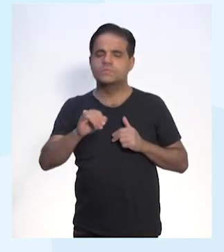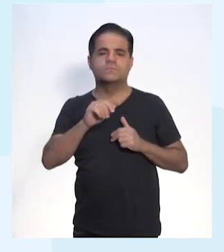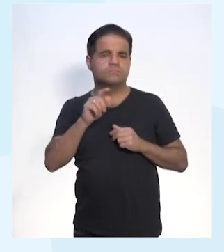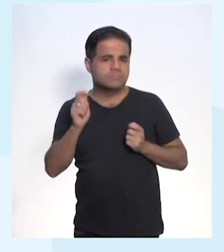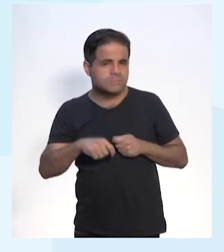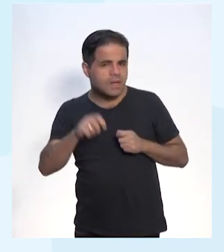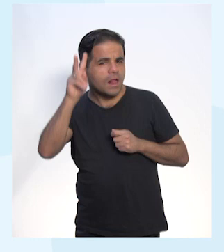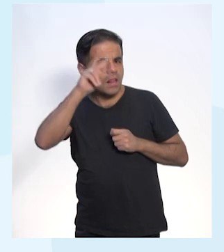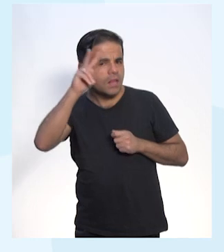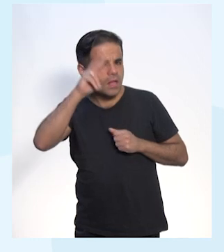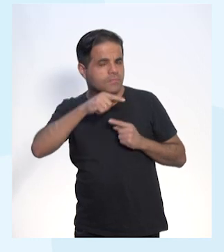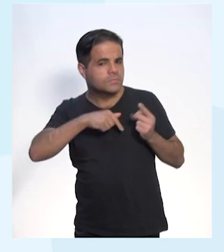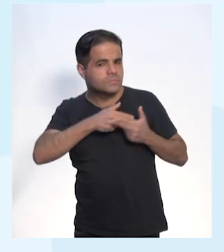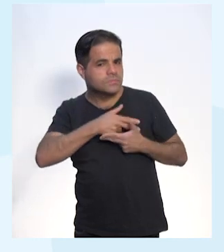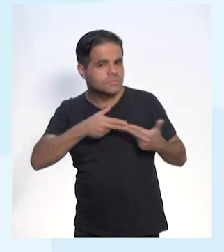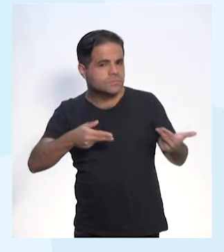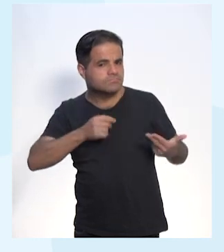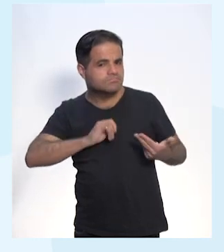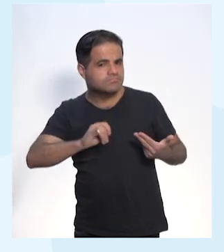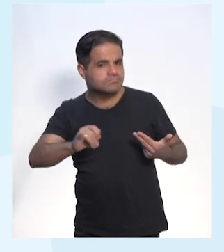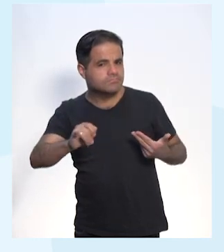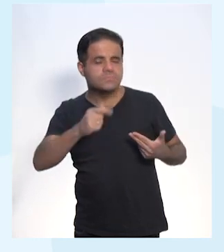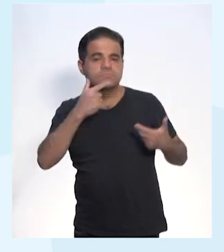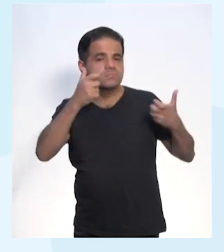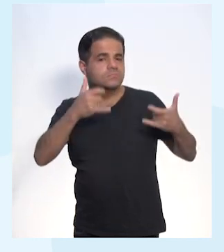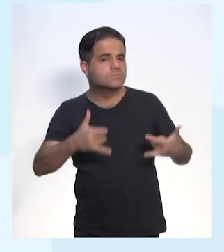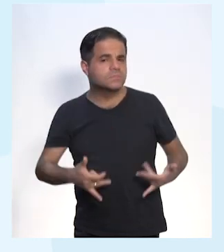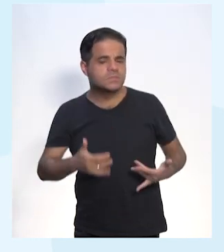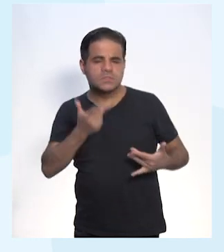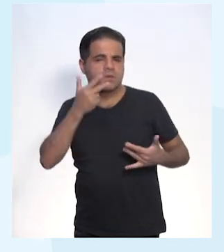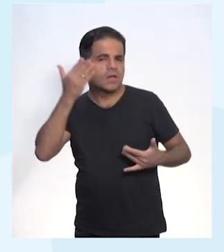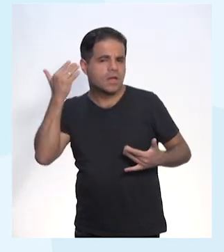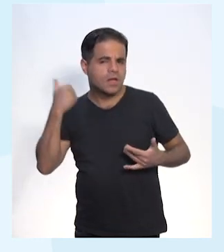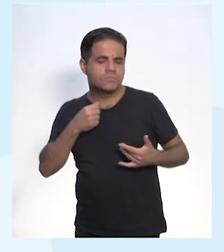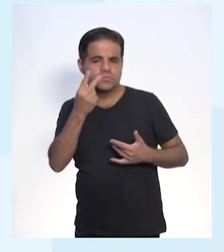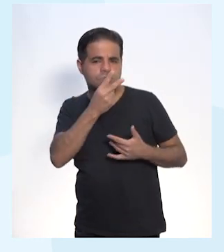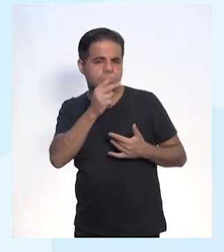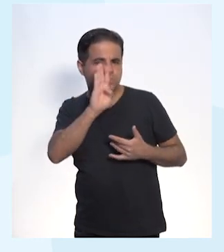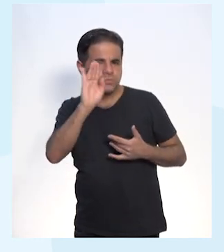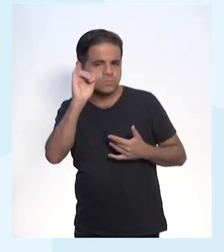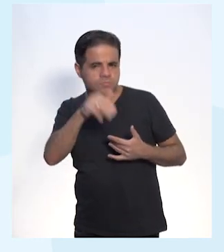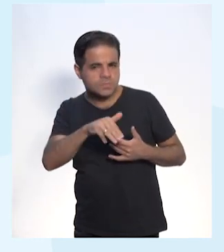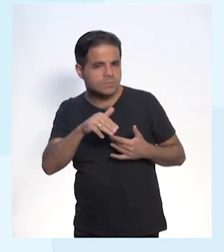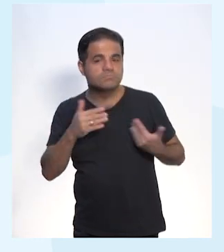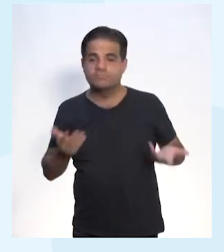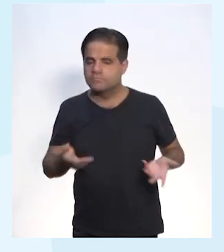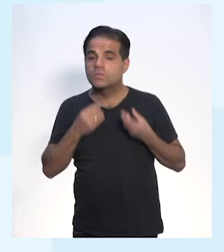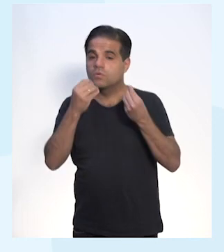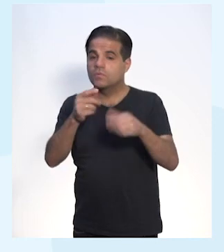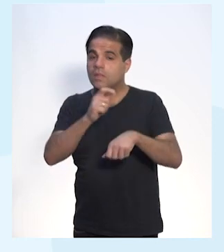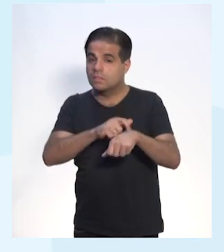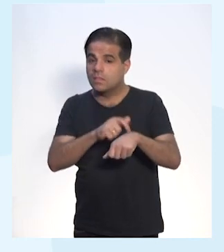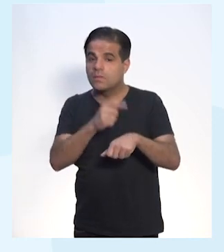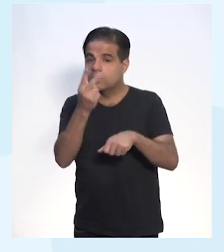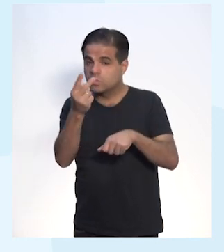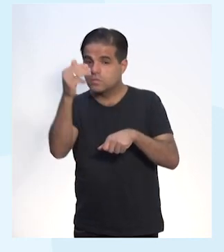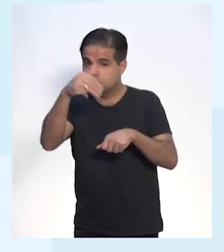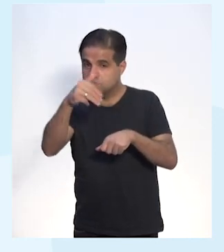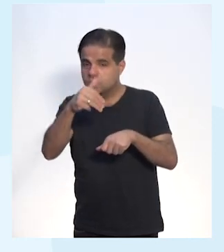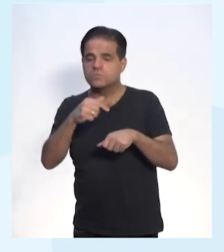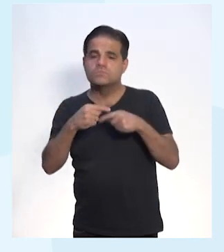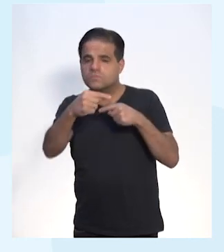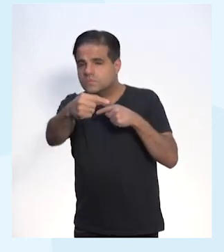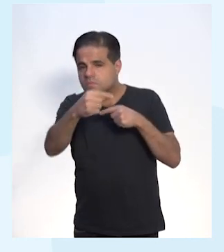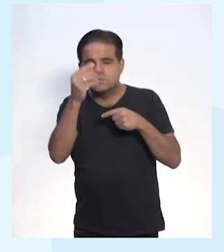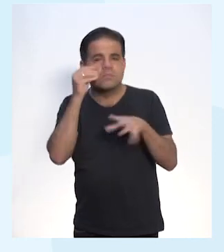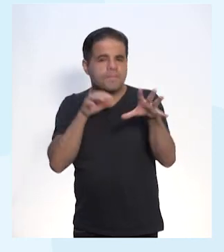do texto posteriormente. Aí, o que é o seguinte, a gente vai fazer uma análise identificando o assunto e os elementos da